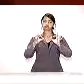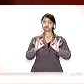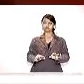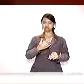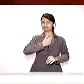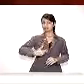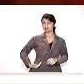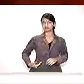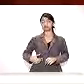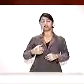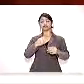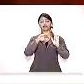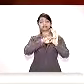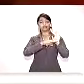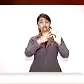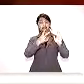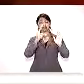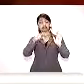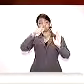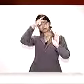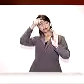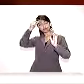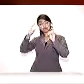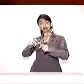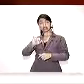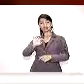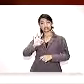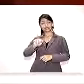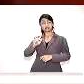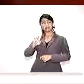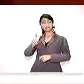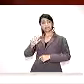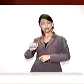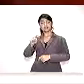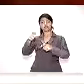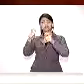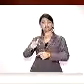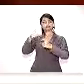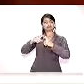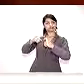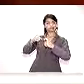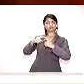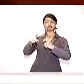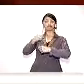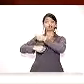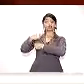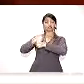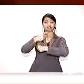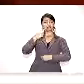ao item 32 pela prefitura Municipal de Itapeva Santa Casa de misericrdia de Itapeva no Exercício